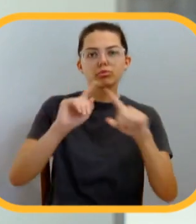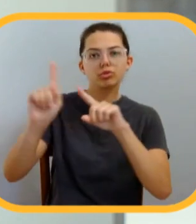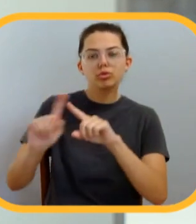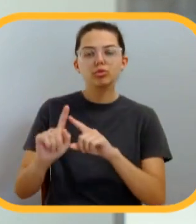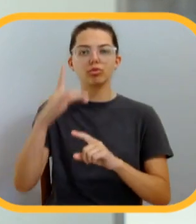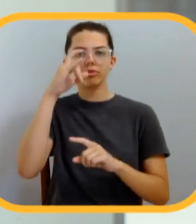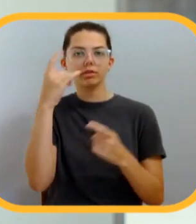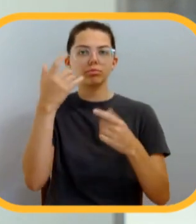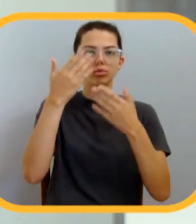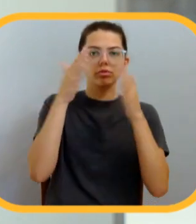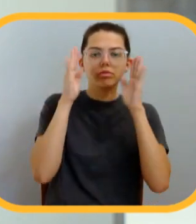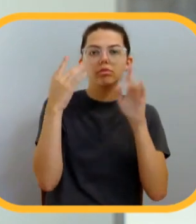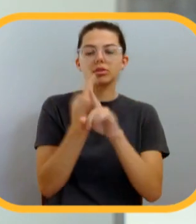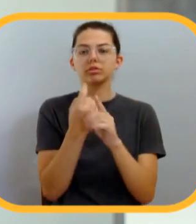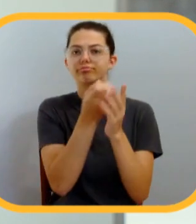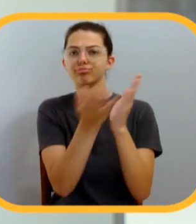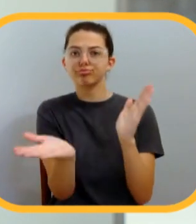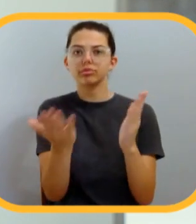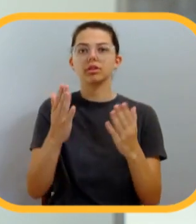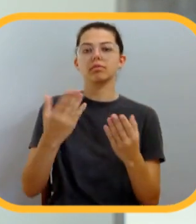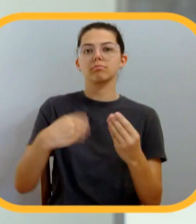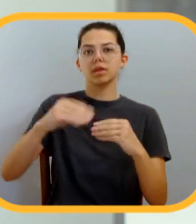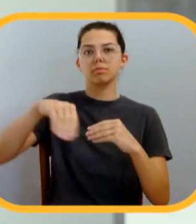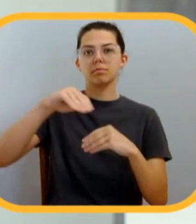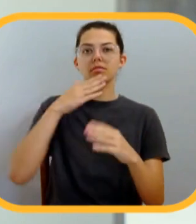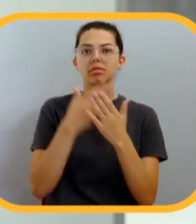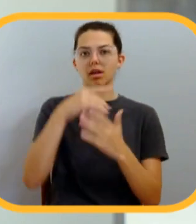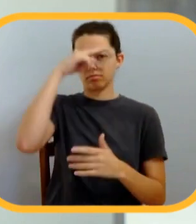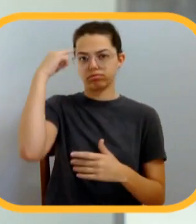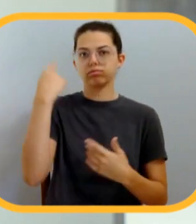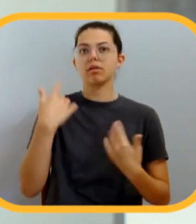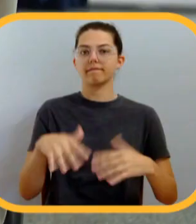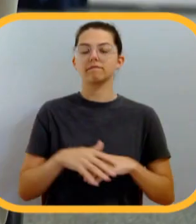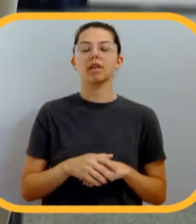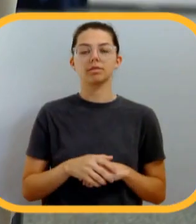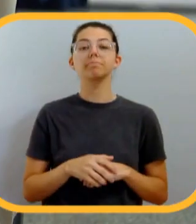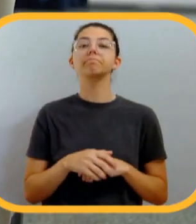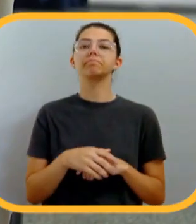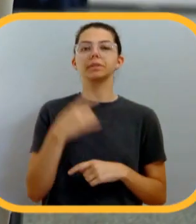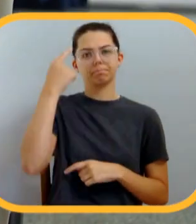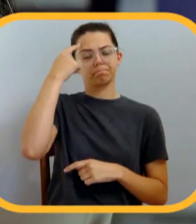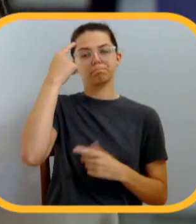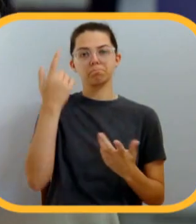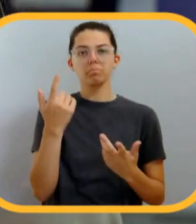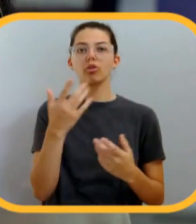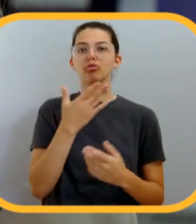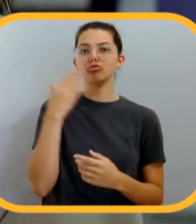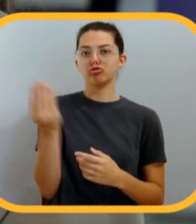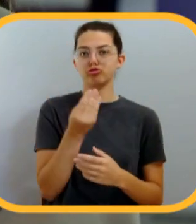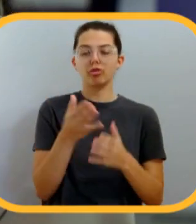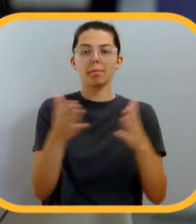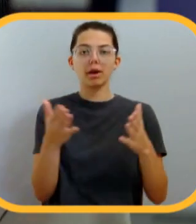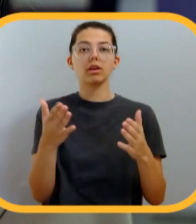de plataformas, de redes sociais que tornam tudo isso mais difícil. Se nós pensarmos que há uma